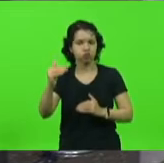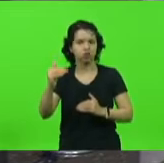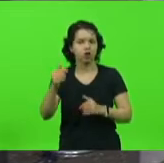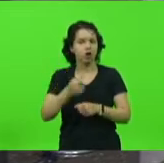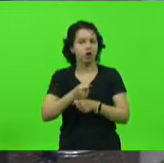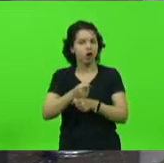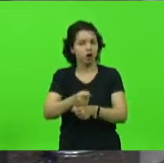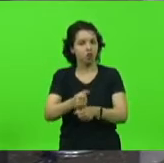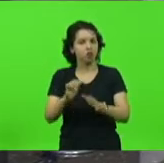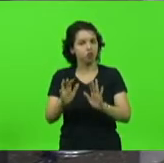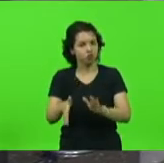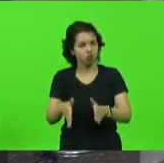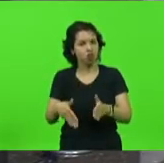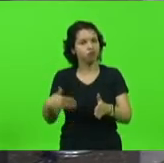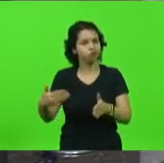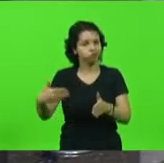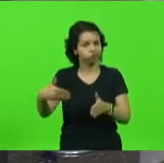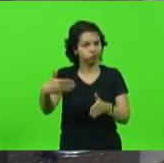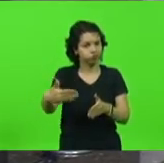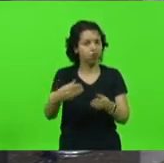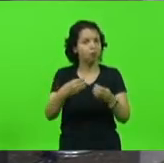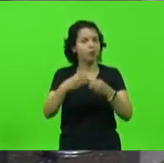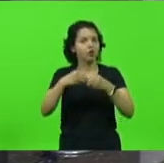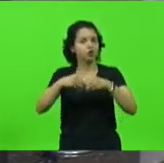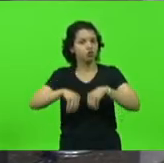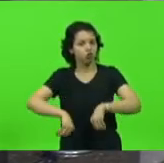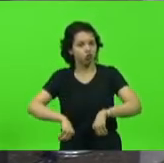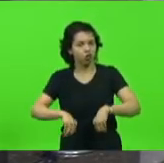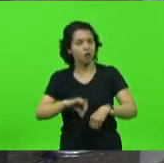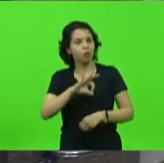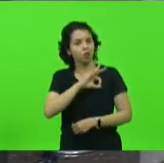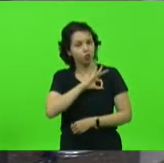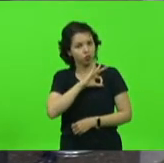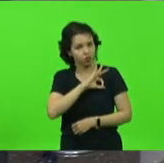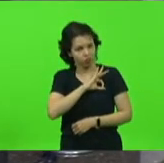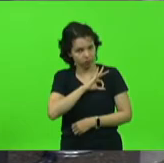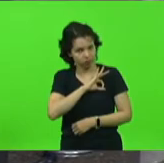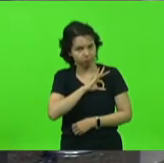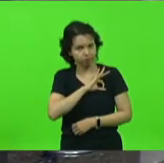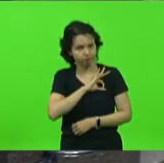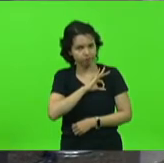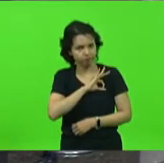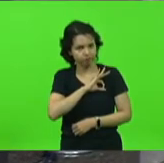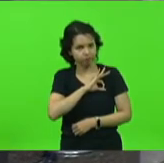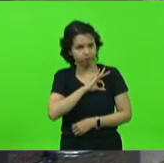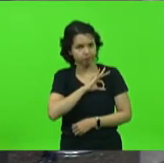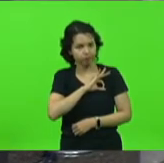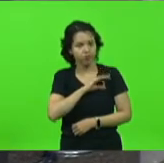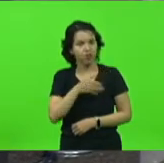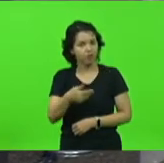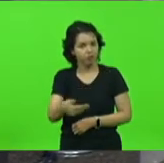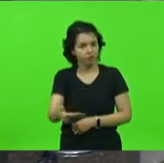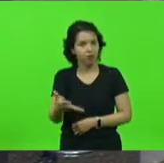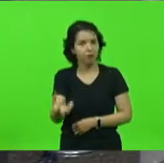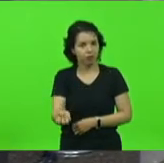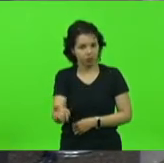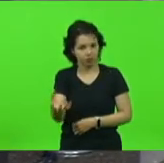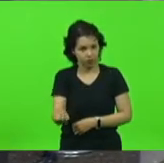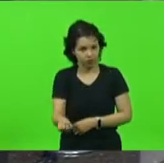e vai, a longo prazo, prejudicar os policiais que irão se aposentar lá na